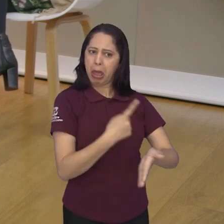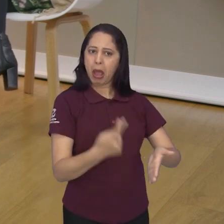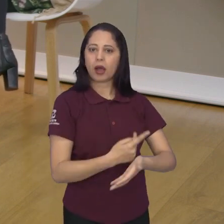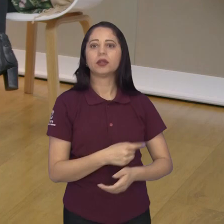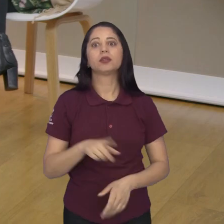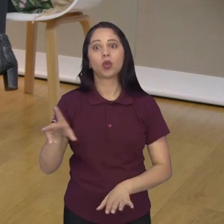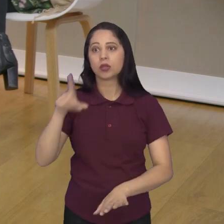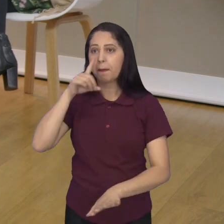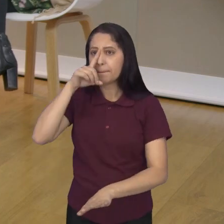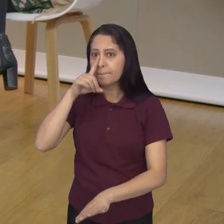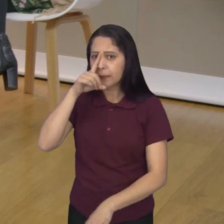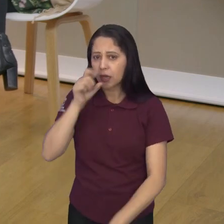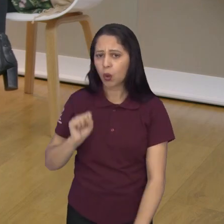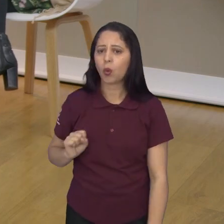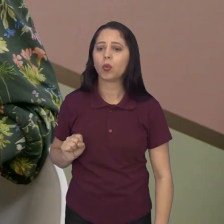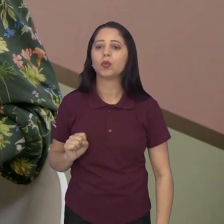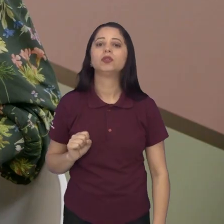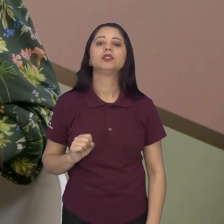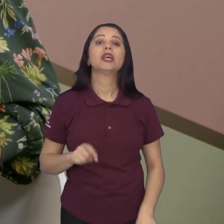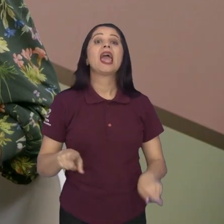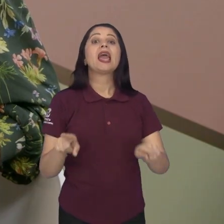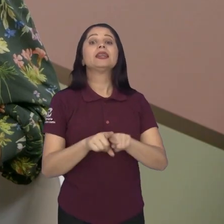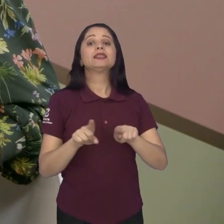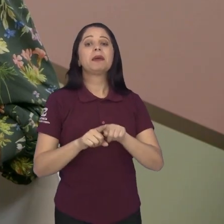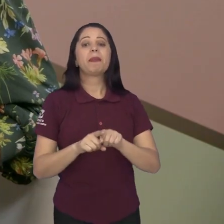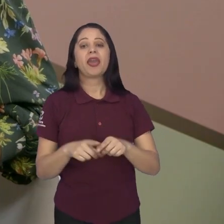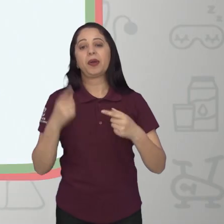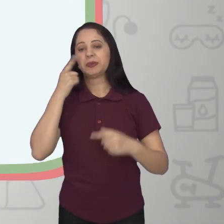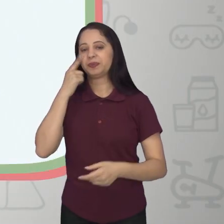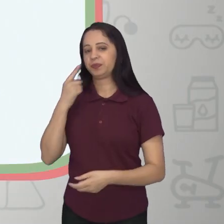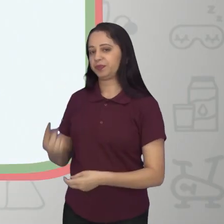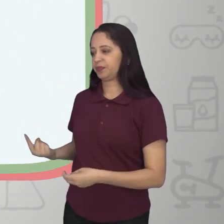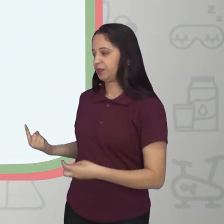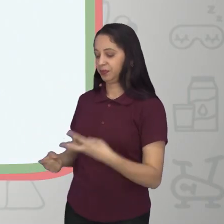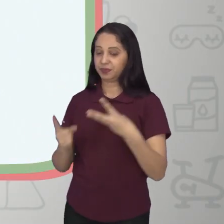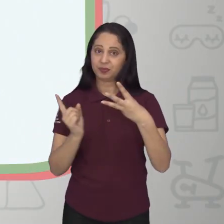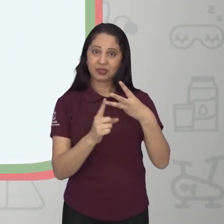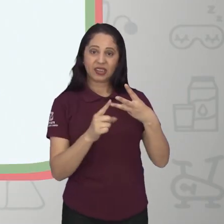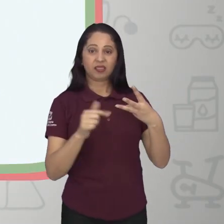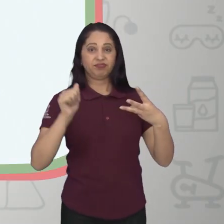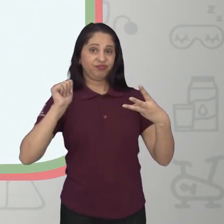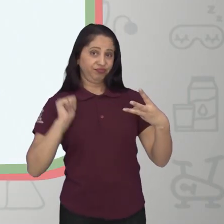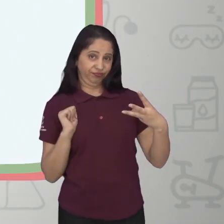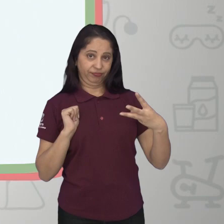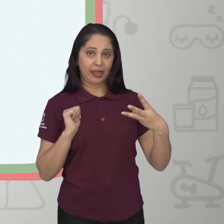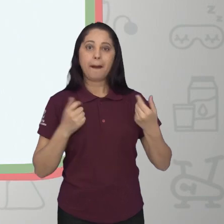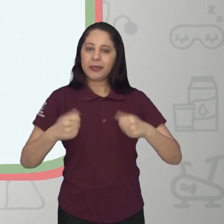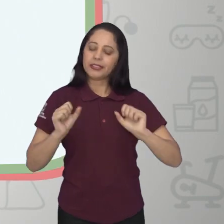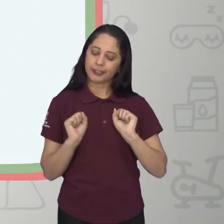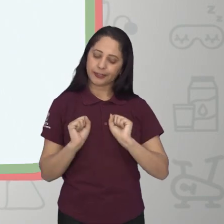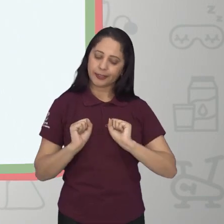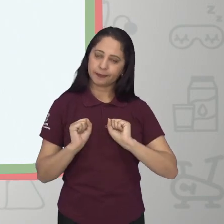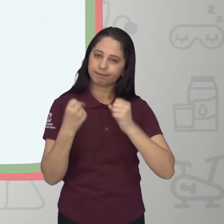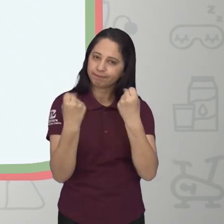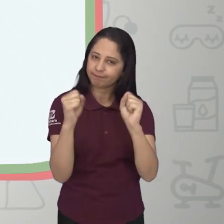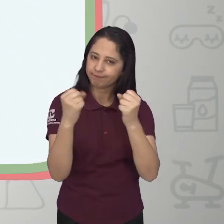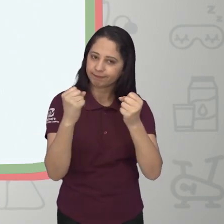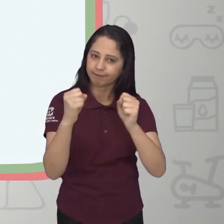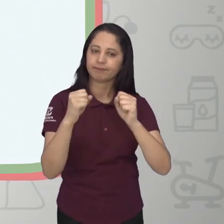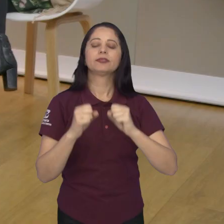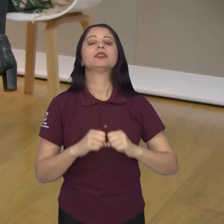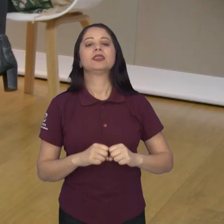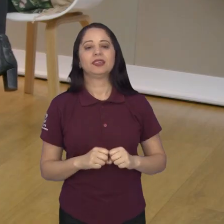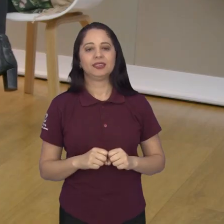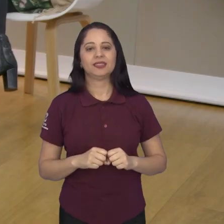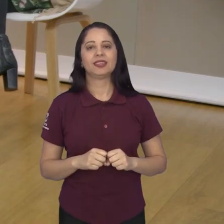dentro? É um perigo? Perigo demais. Tá certo. E por fim, sedentarismo, que aí também não precisa nem falar, a gente já falou aqui. Praticar atividades físicas, se alimentar